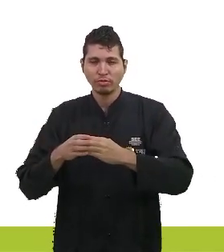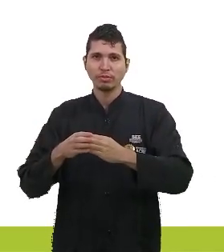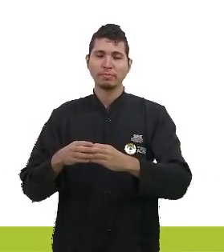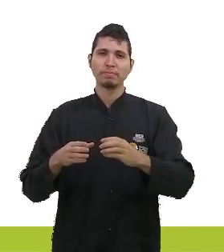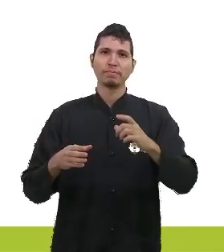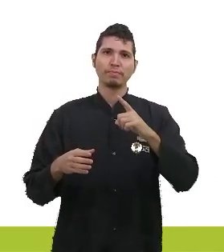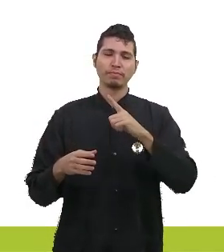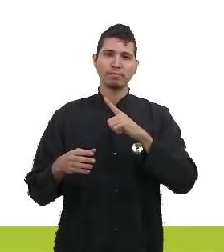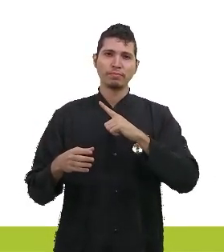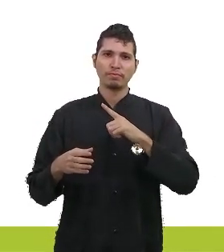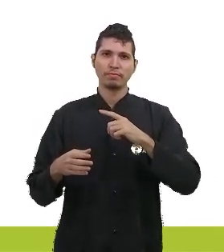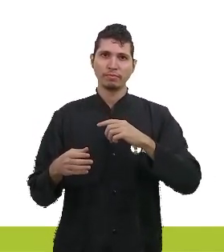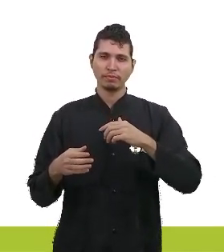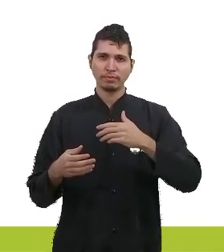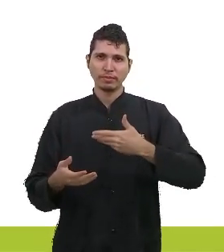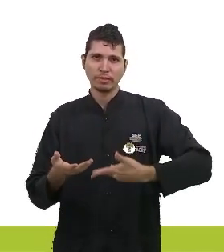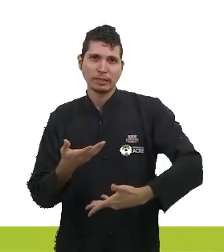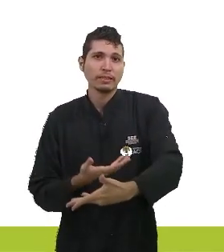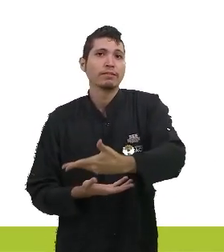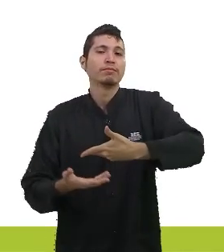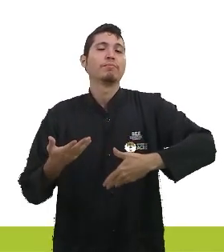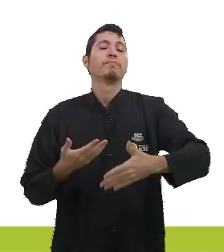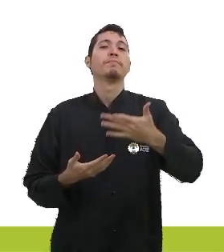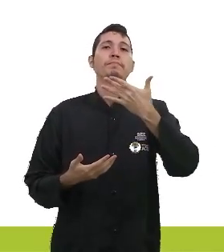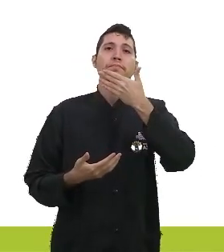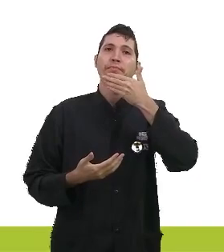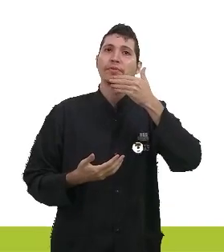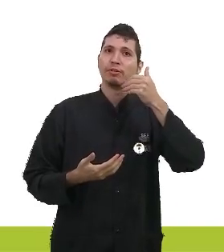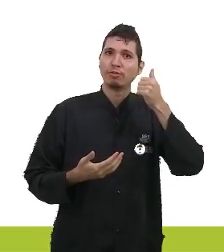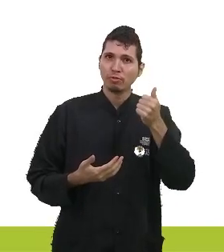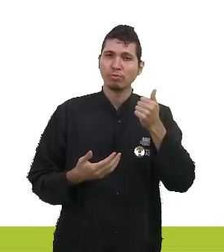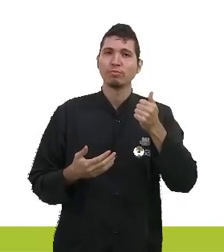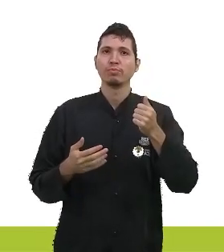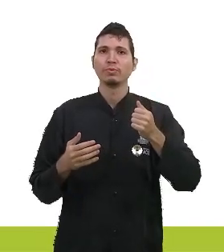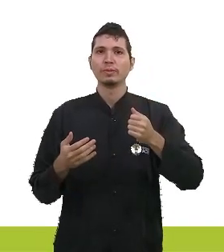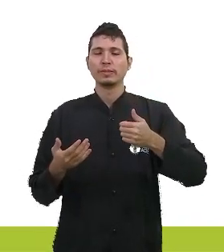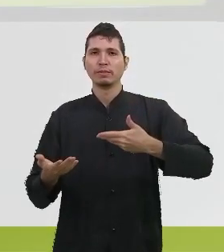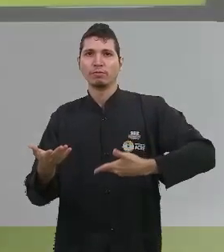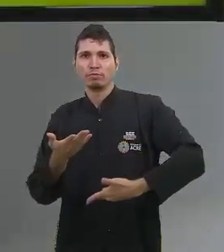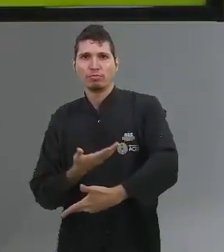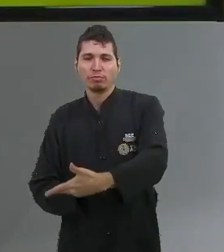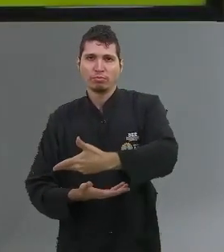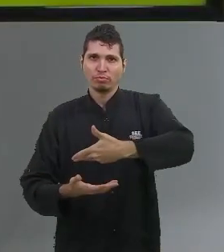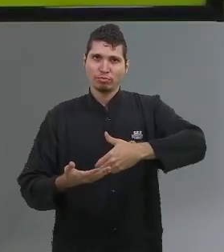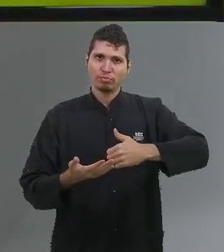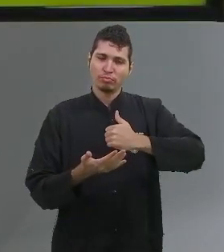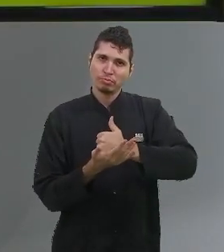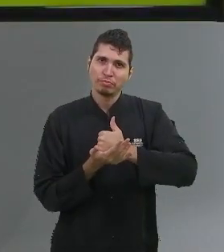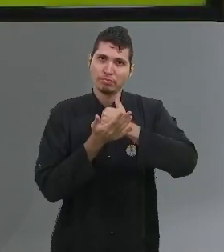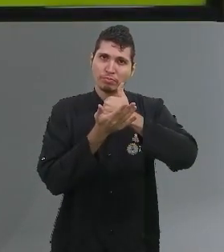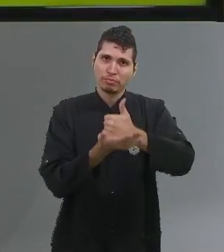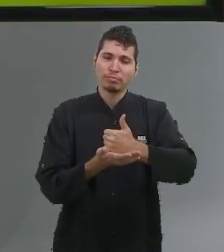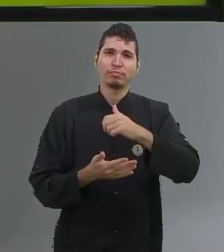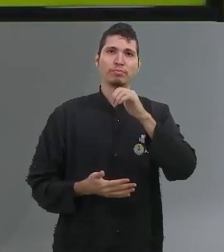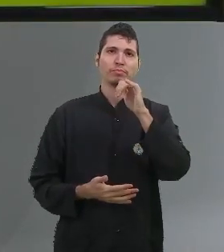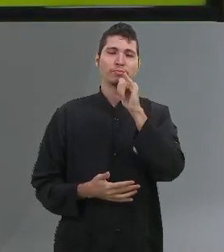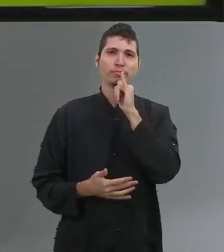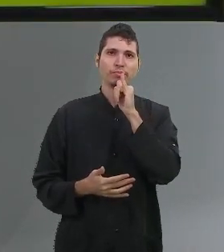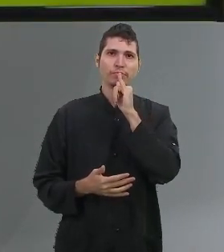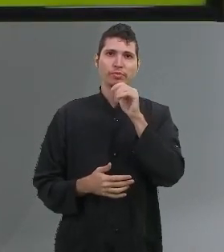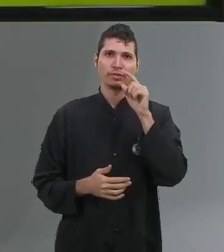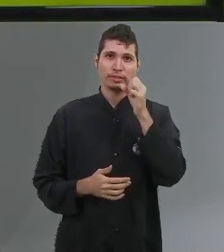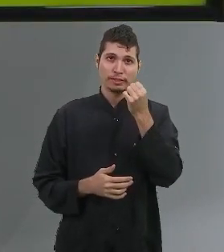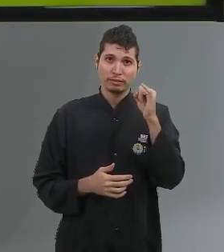ela facilita a delegação de tarefas e prioriza o trabalho colaborativo. Por exemplo, se você está fazendo um